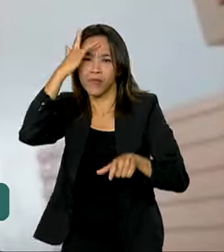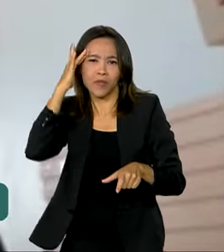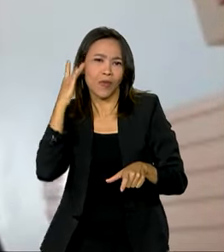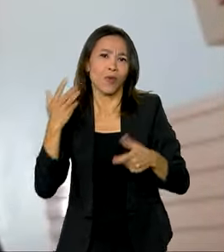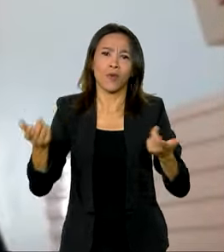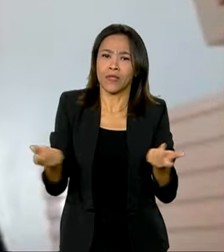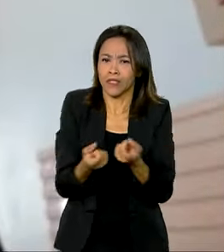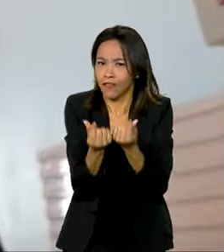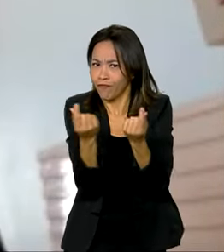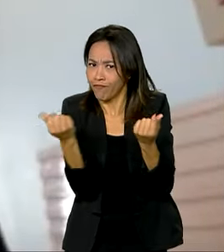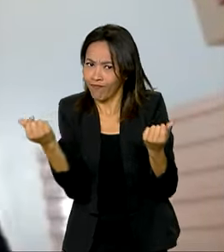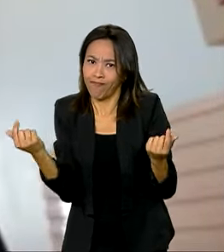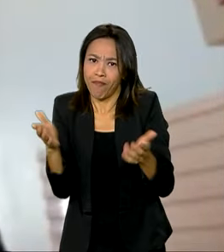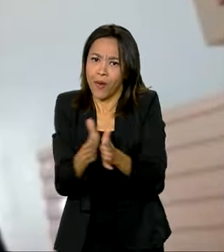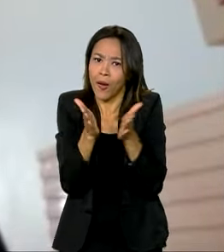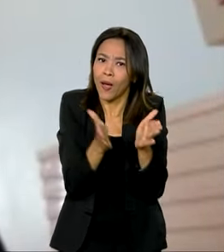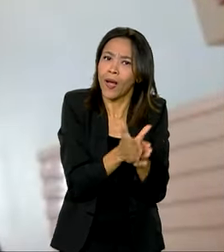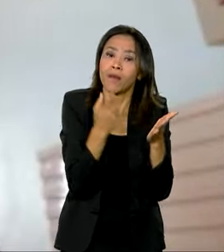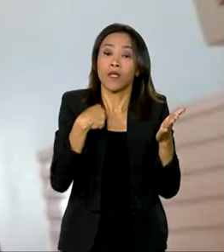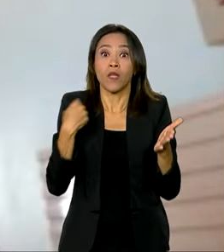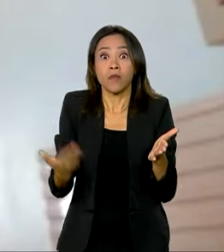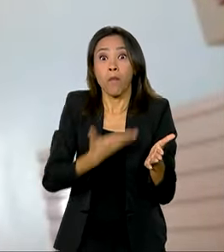diferentes a gente pode ingressar nas melhores faculdades públicas